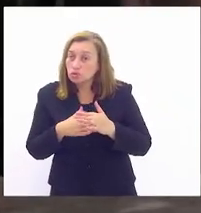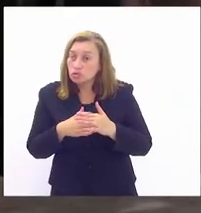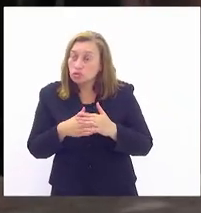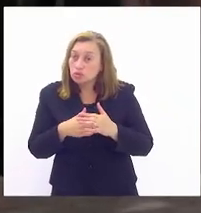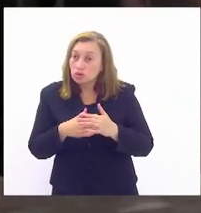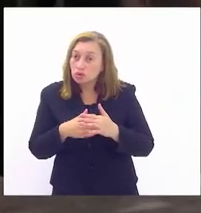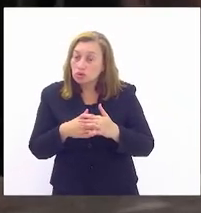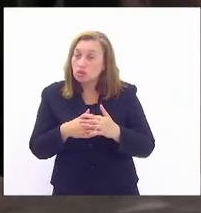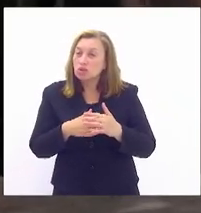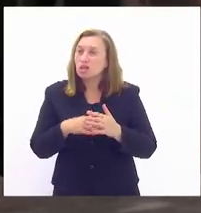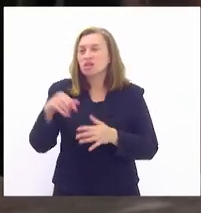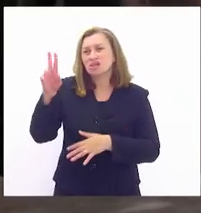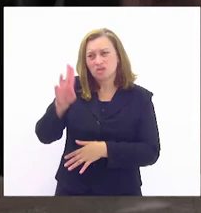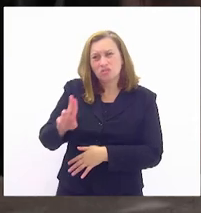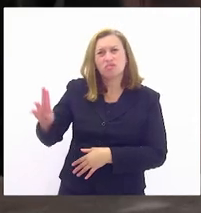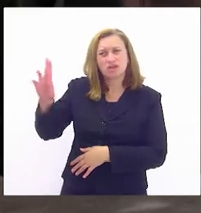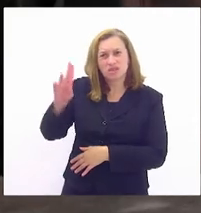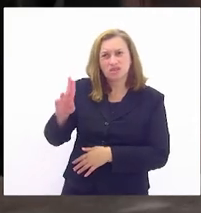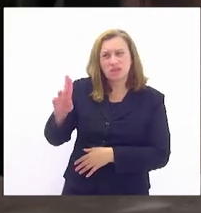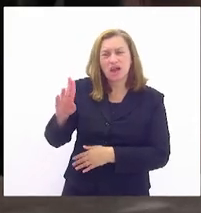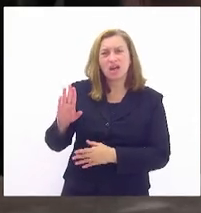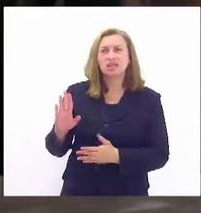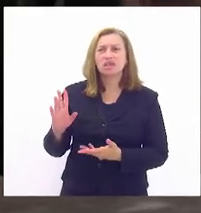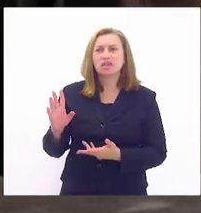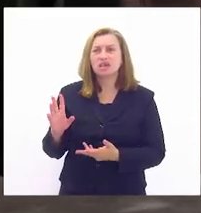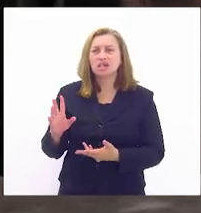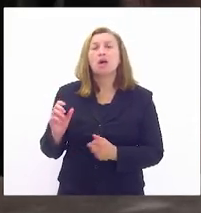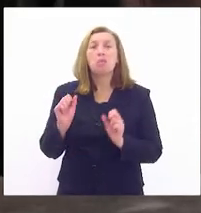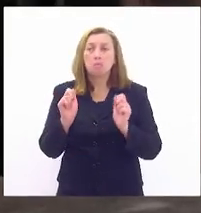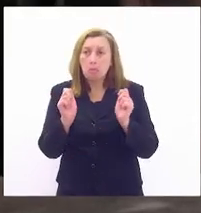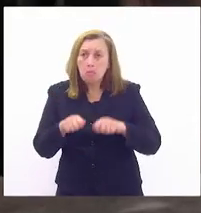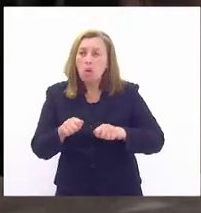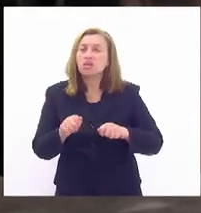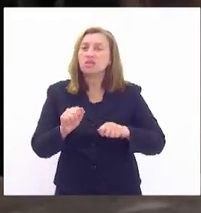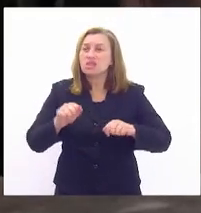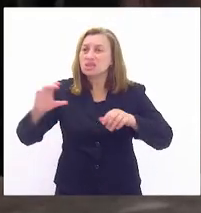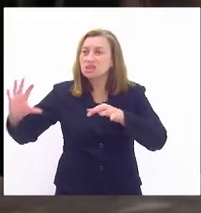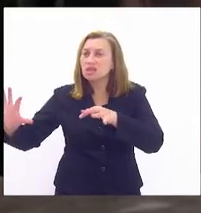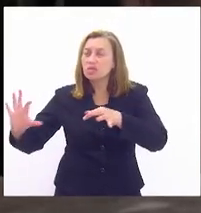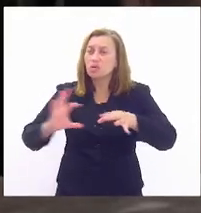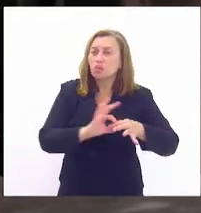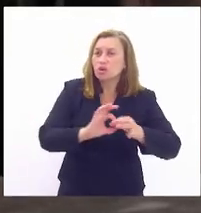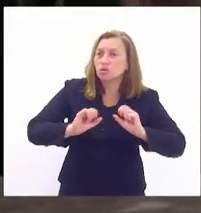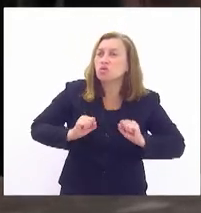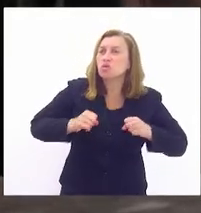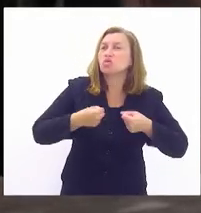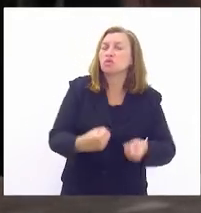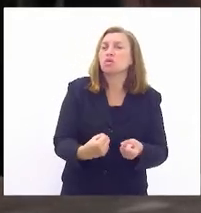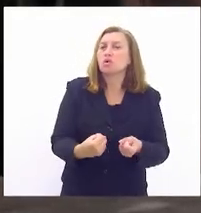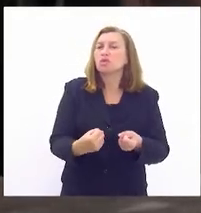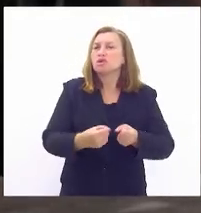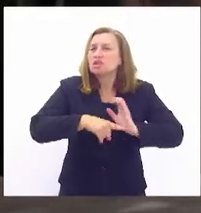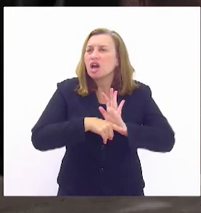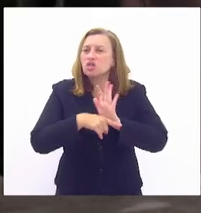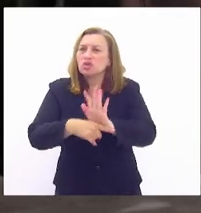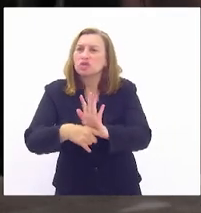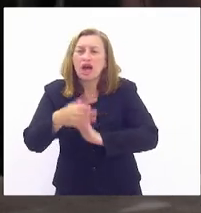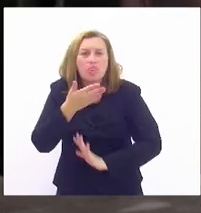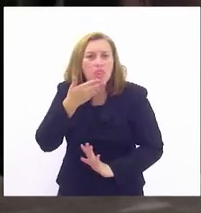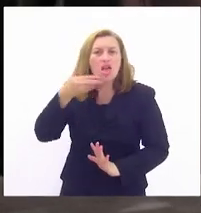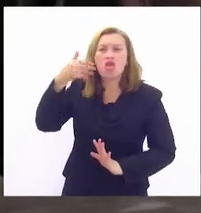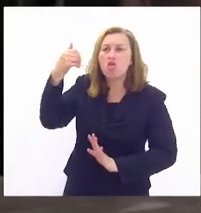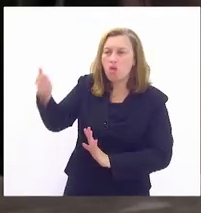essas entidades, né, essas escolas, elas podem se incorporar dentro do esforço de trazer mais